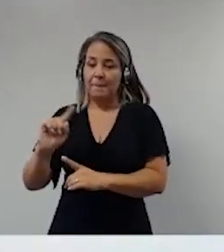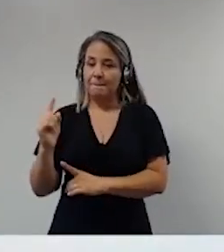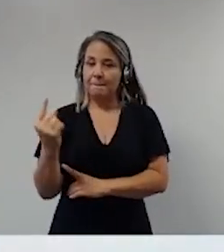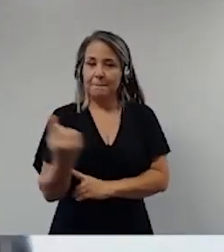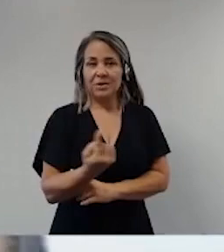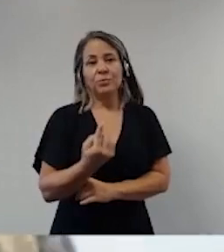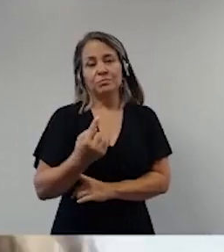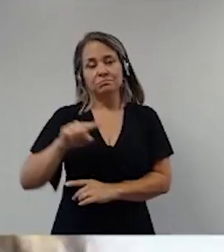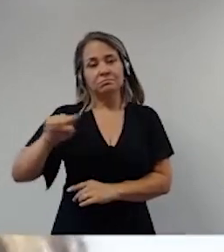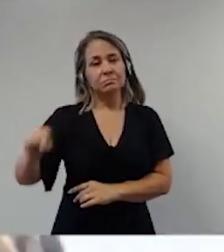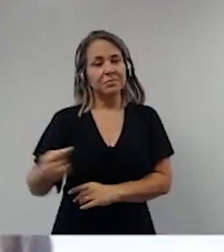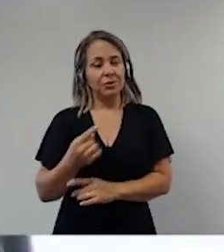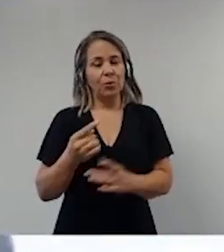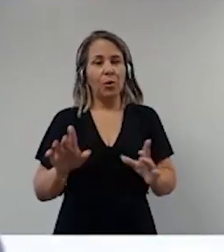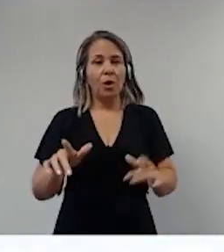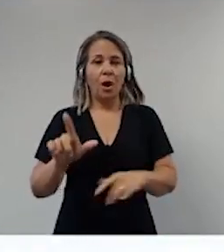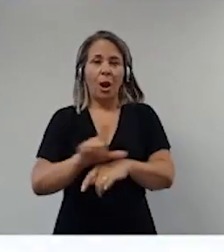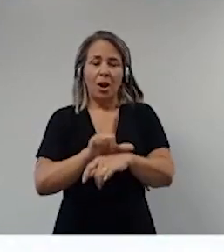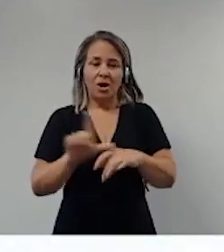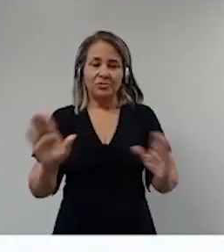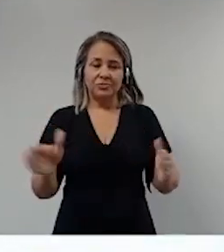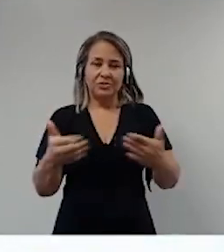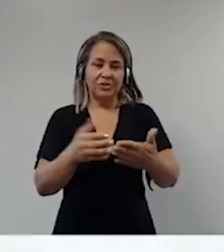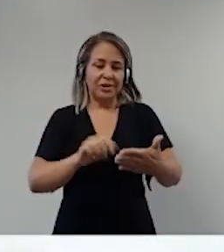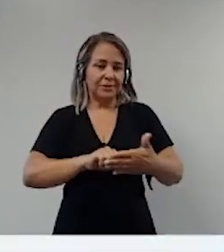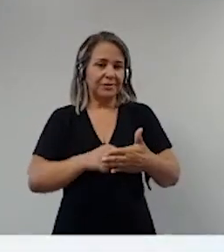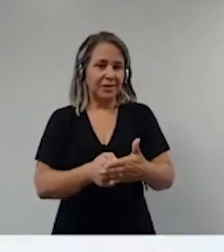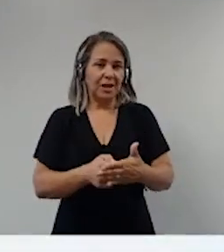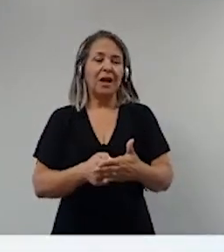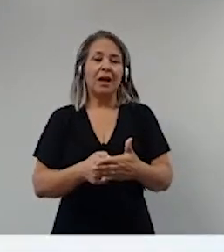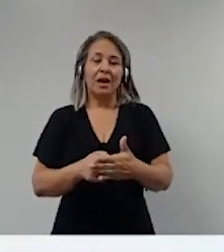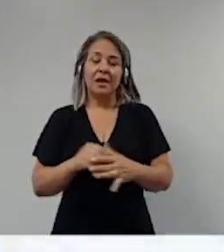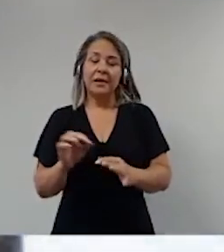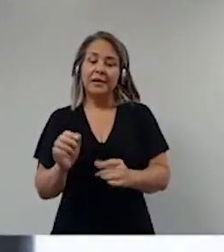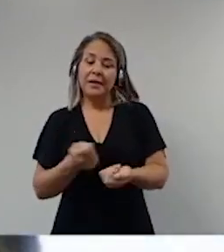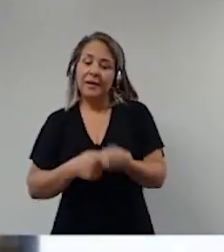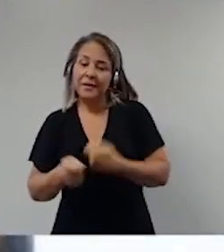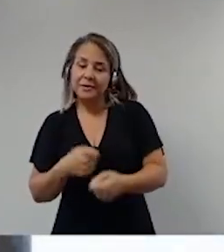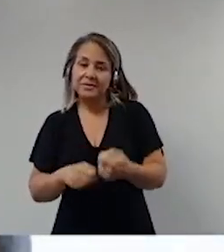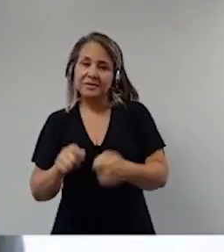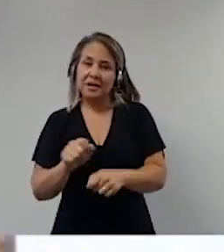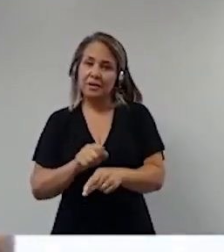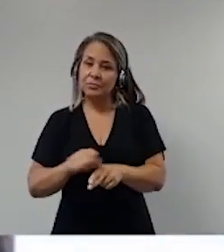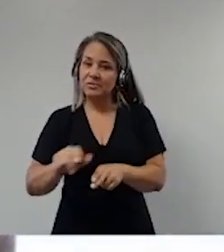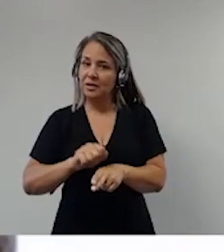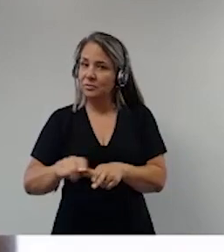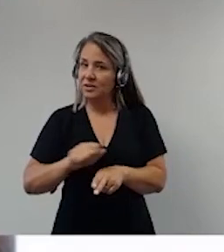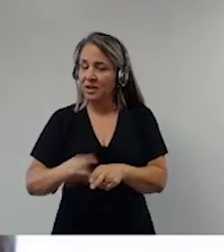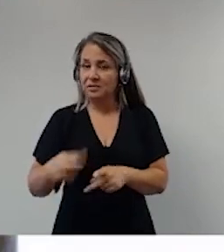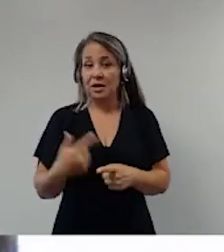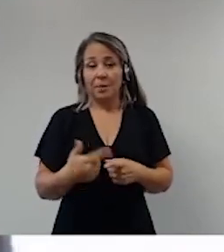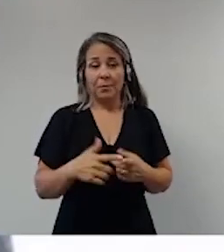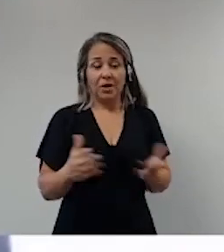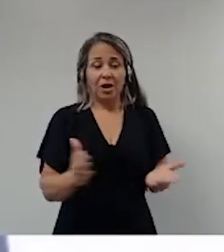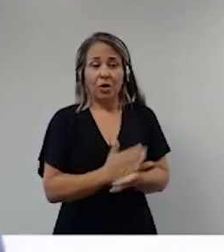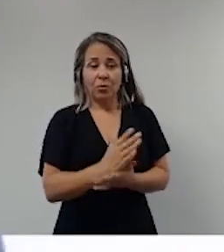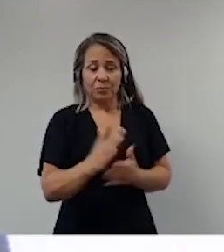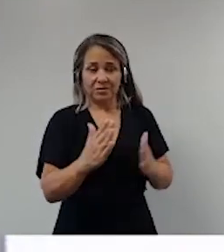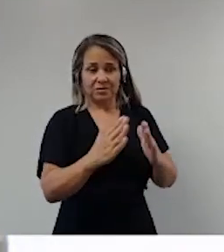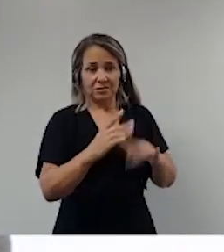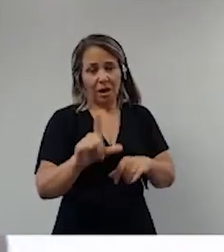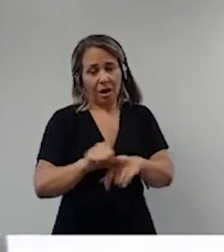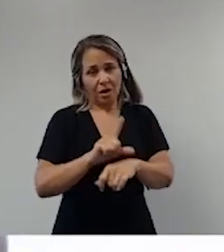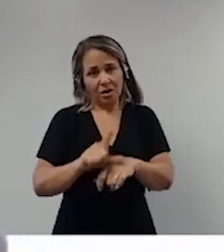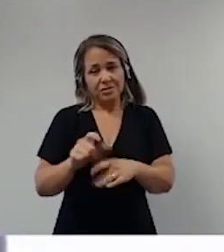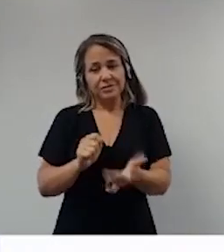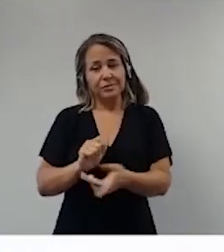fechadas, obviamente, que renegociar aluguéis de todas as lojas que nós temos locadas. 80% das nossas lojas são locadas. Então, no momento em que